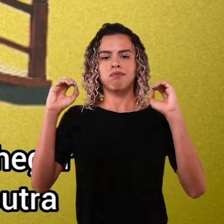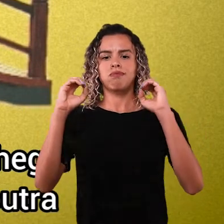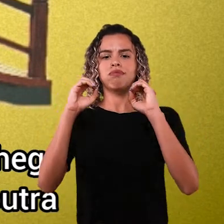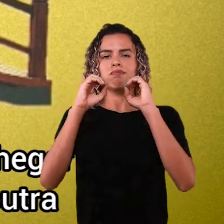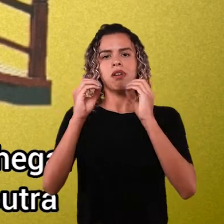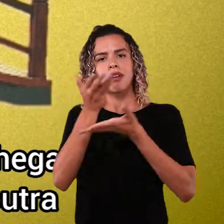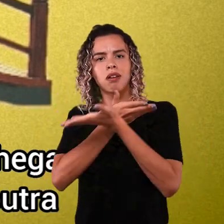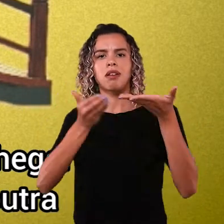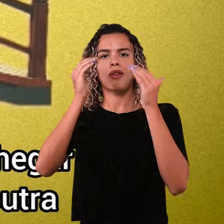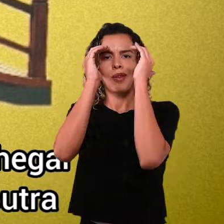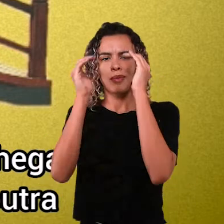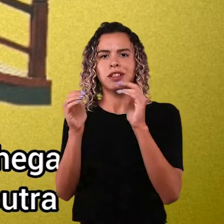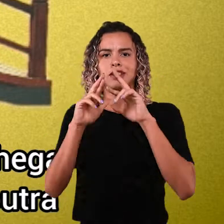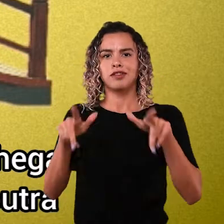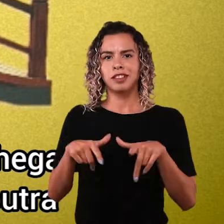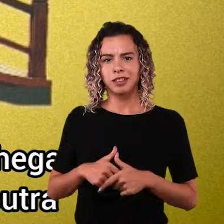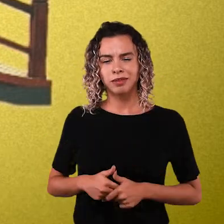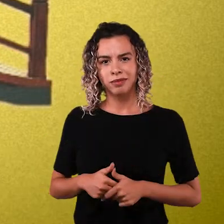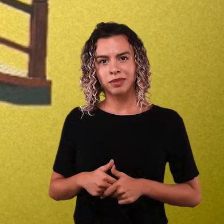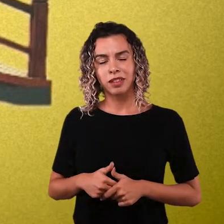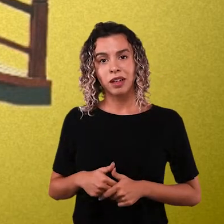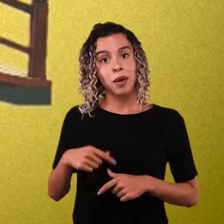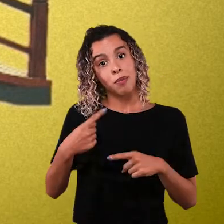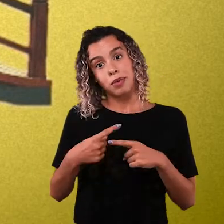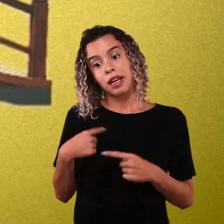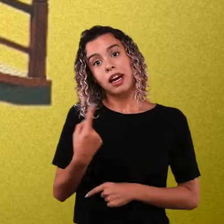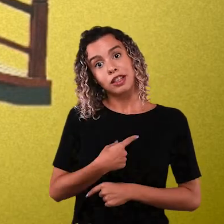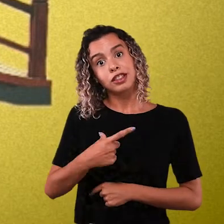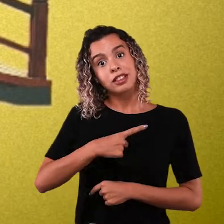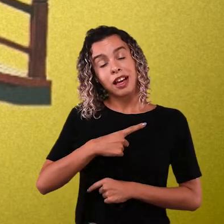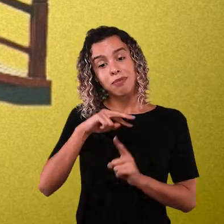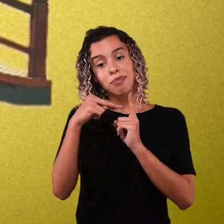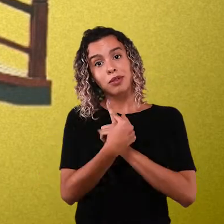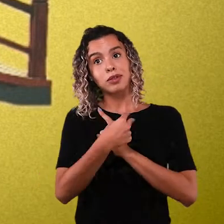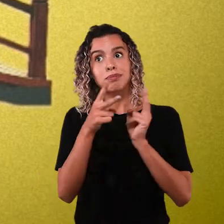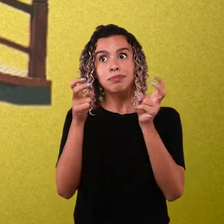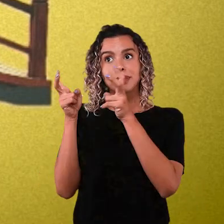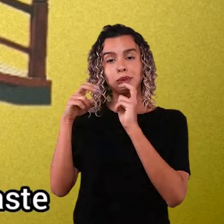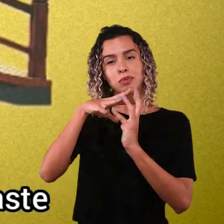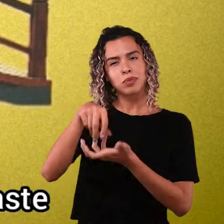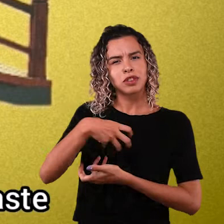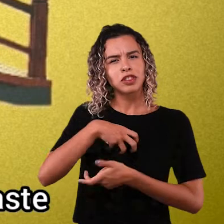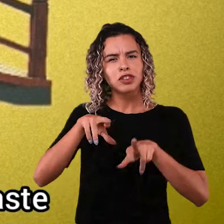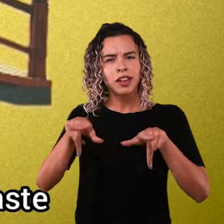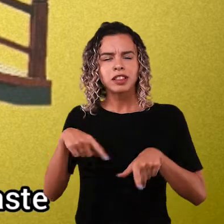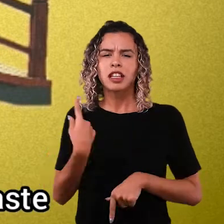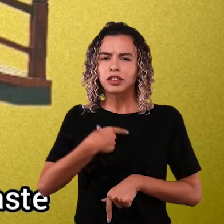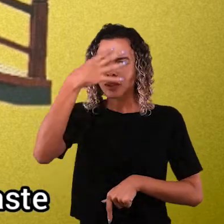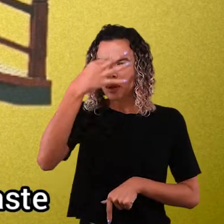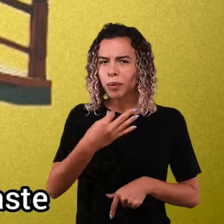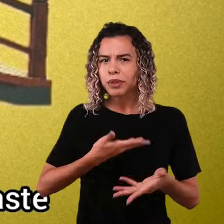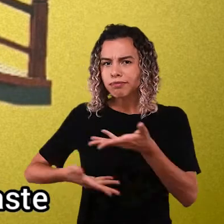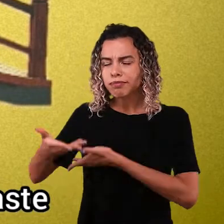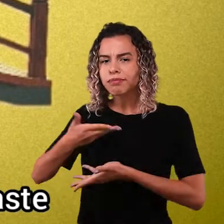deve chegar para compreender e respeitar as diferenças da outra. Pois já que possuímos uma maneira diferente de ver e sentir o mundo, para que possamos compreender